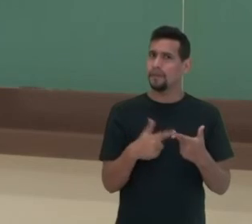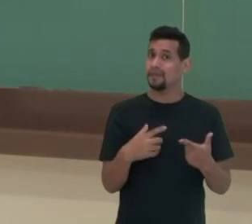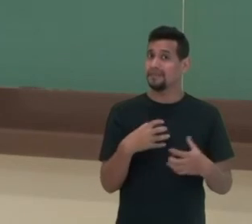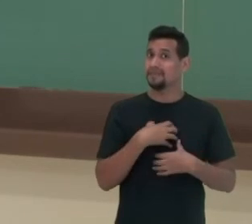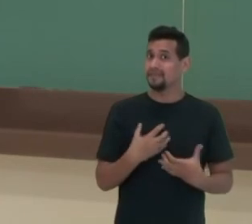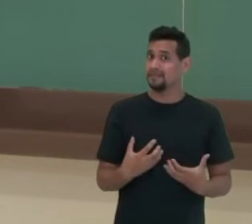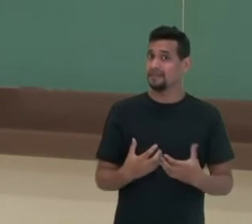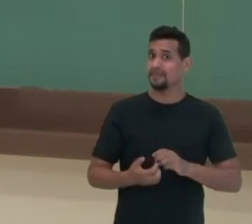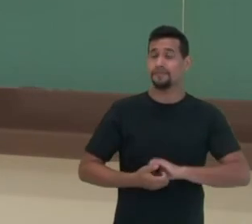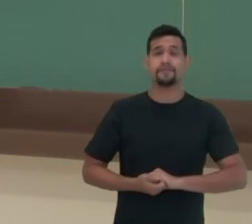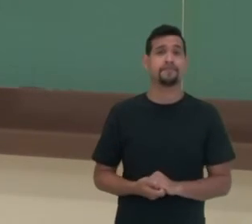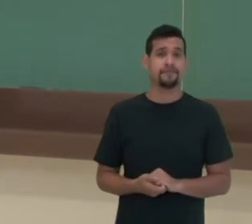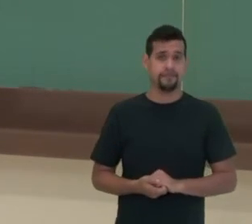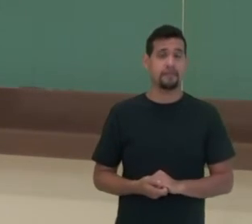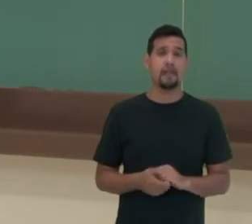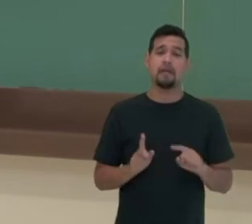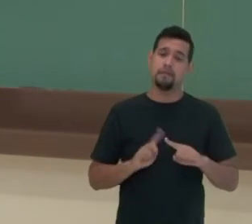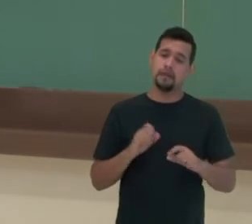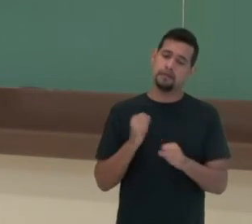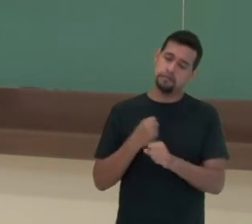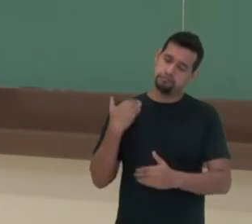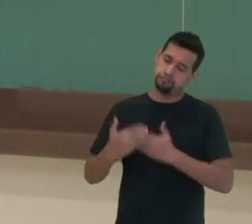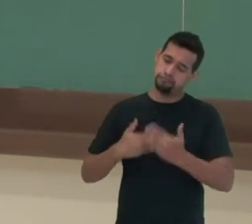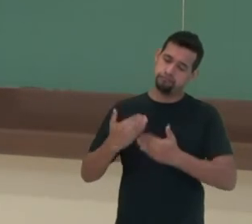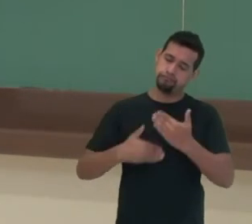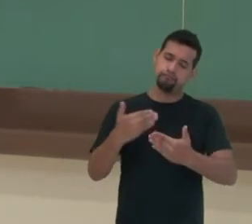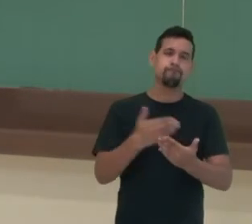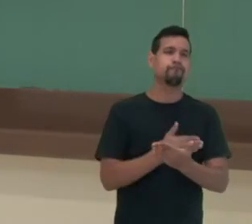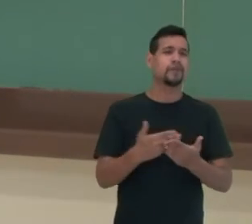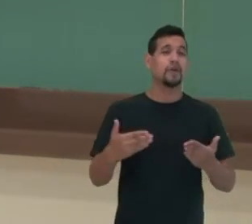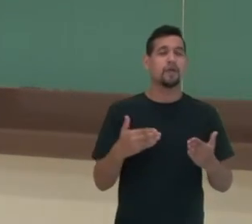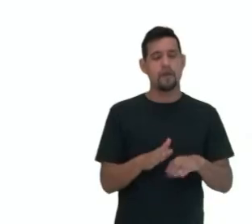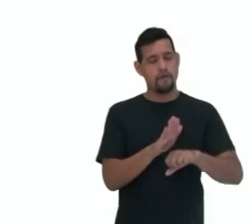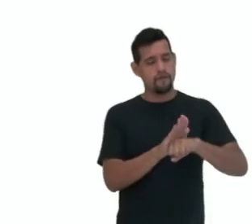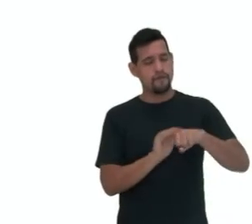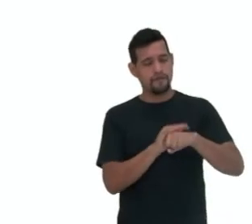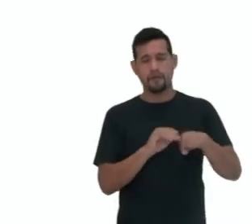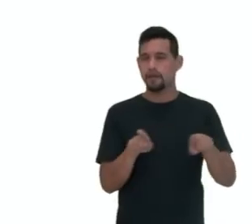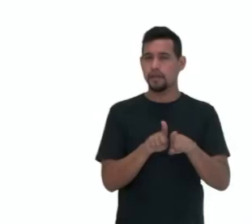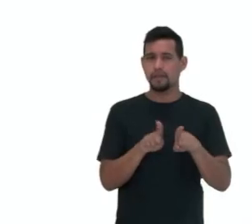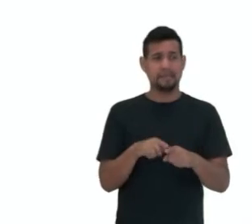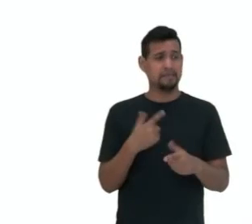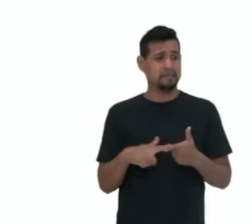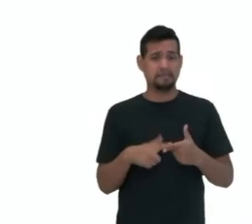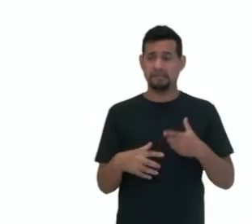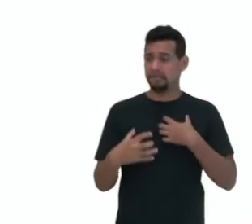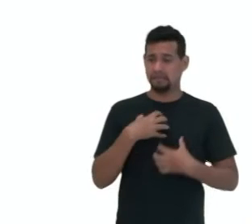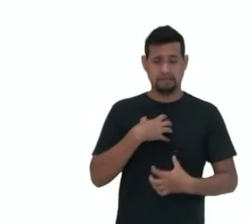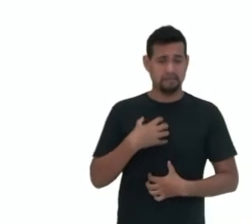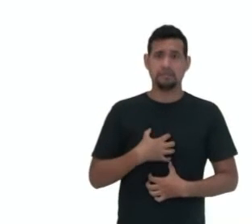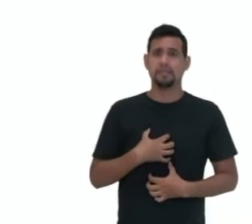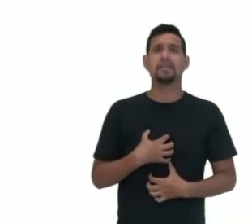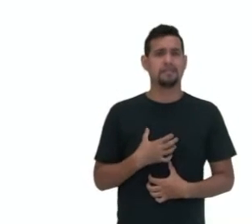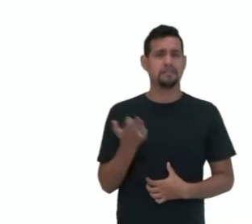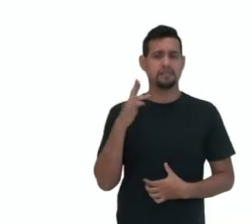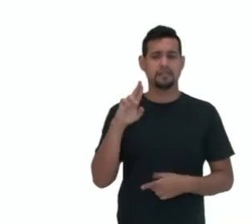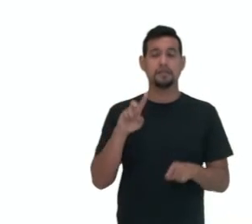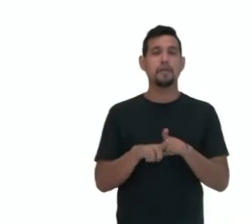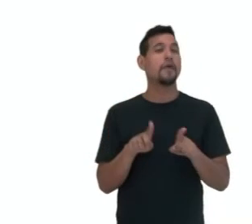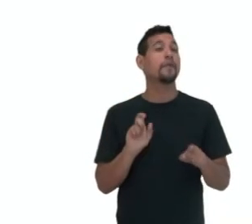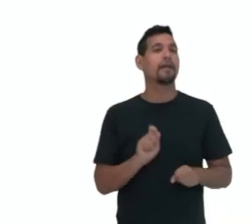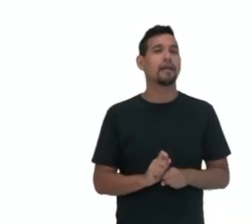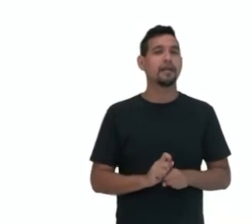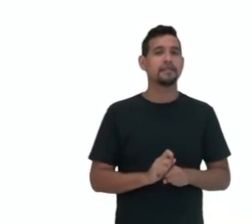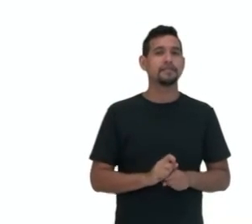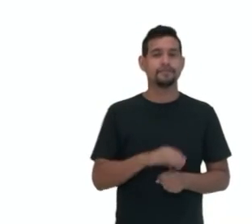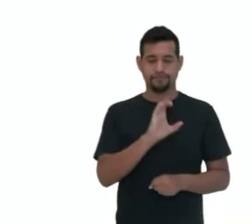história? Então passaram a buscar conforto para suas aflições em outras religiões. Assim o